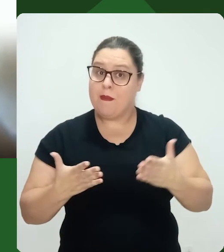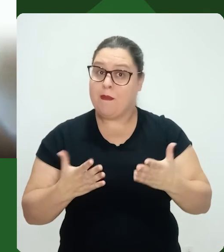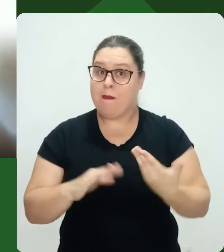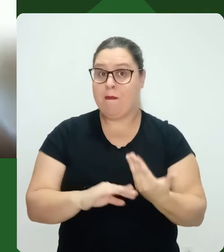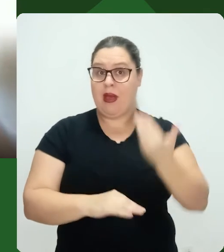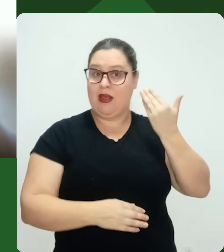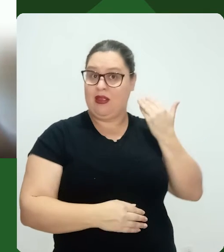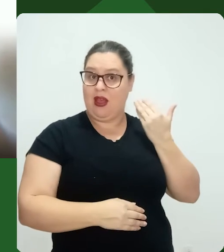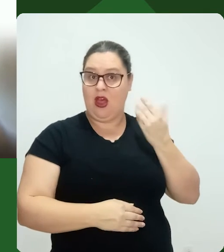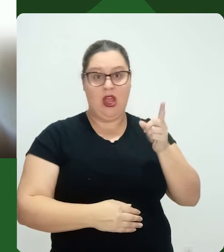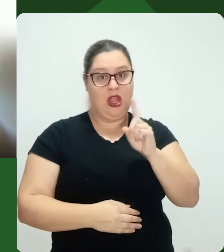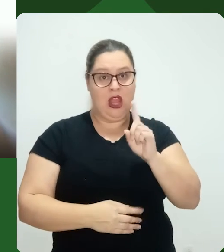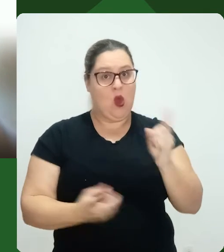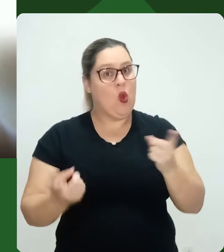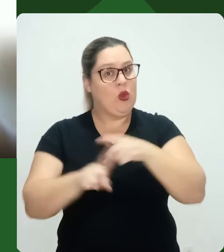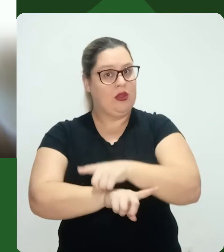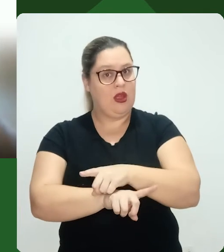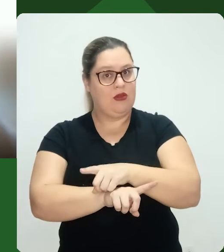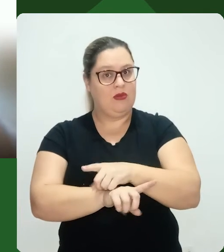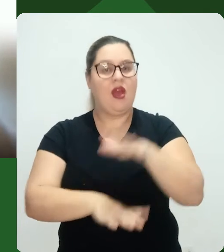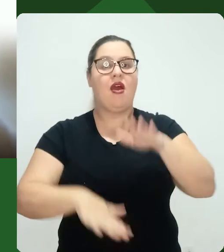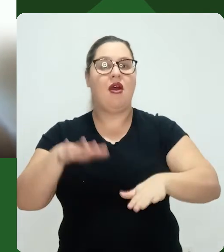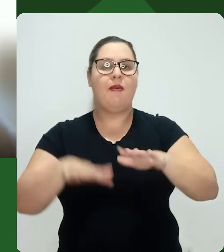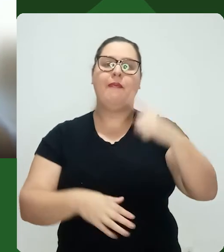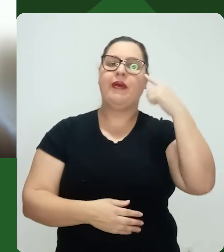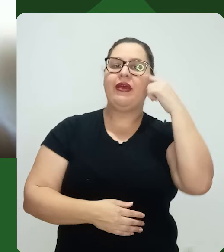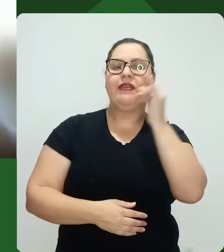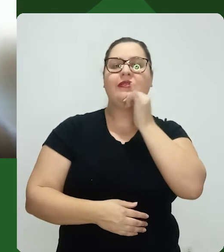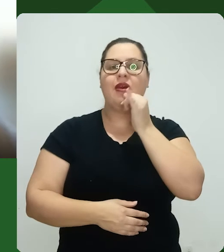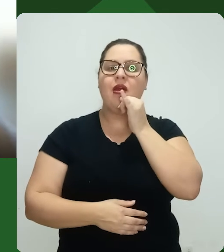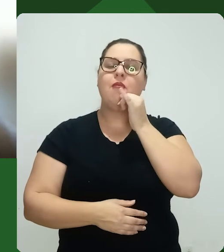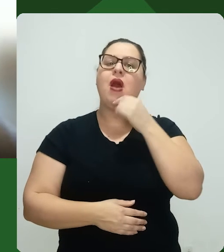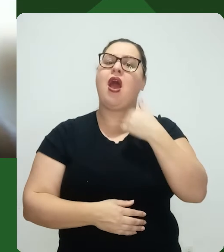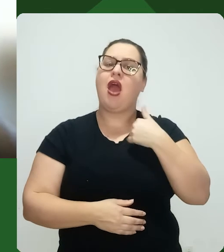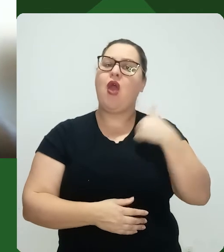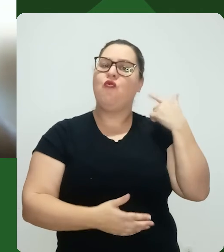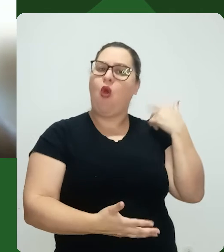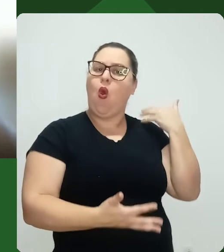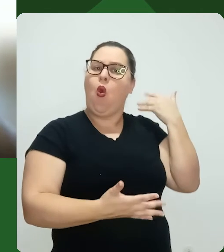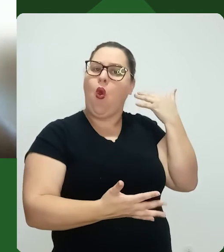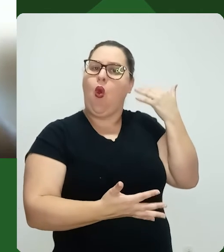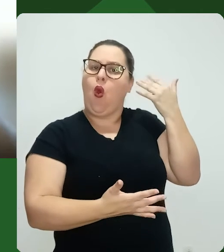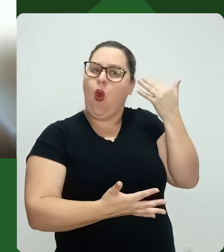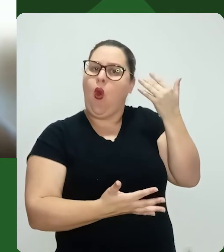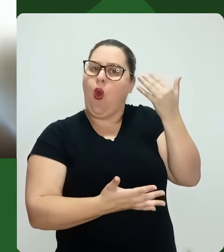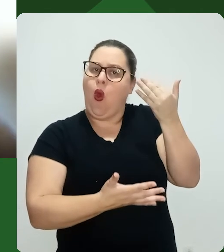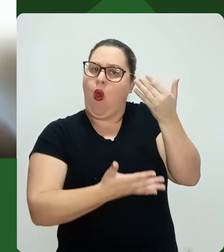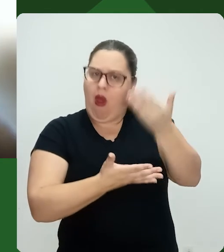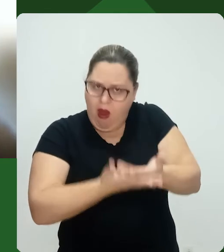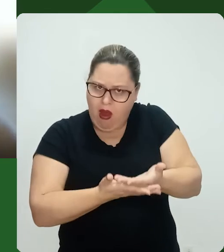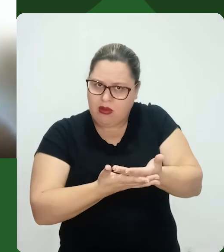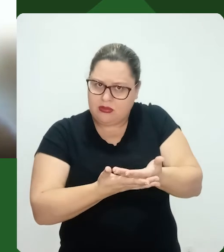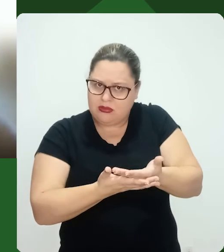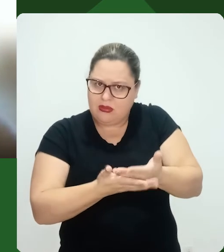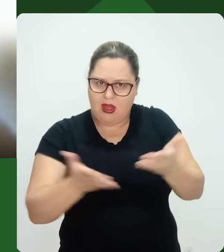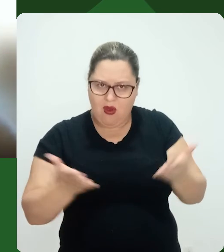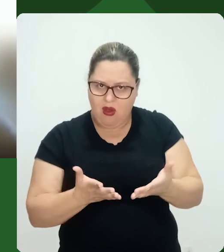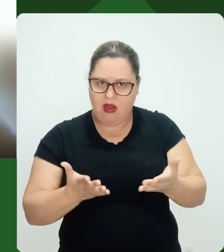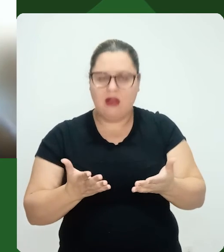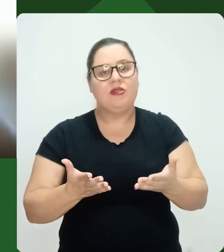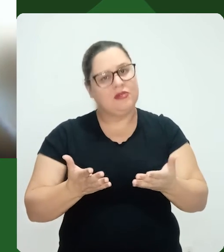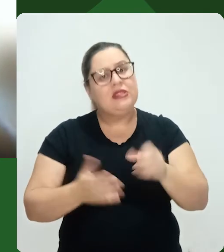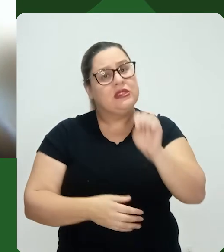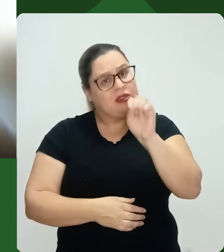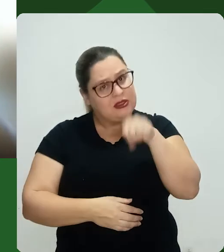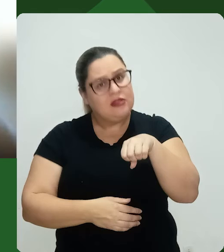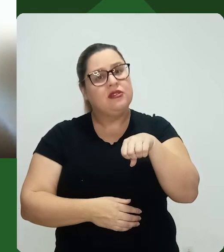ela é do presente para o passado, e não o contrário. Eu acho que a gente pode pensar, né, Eu vou vir lá de trás, vou para pensar aqui,